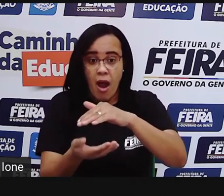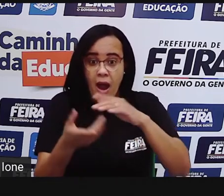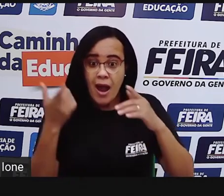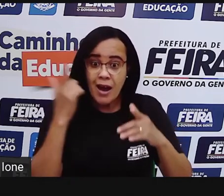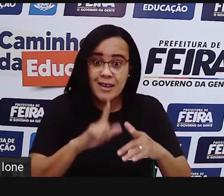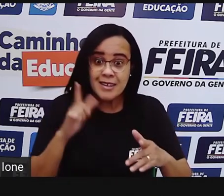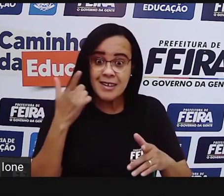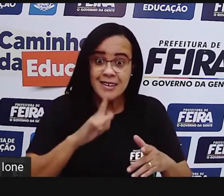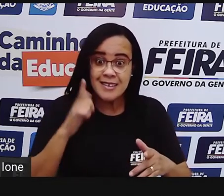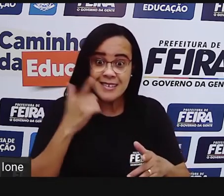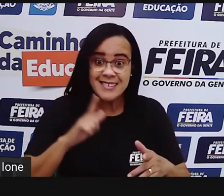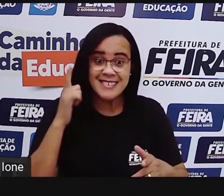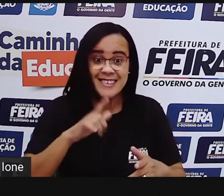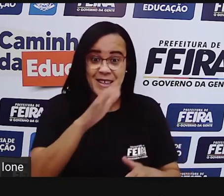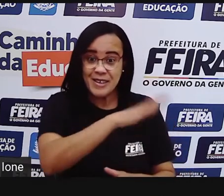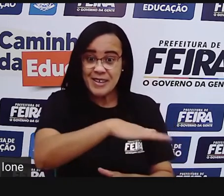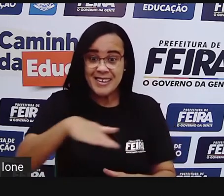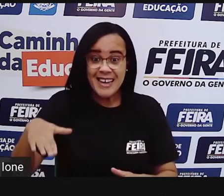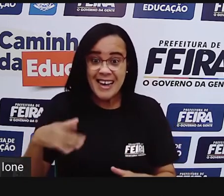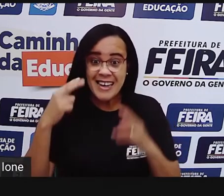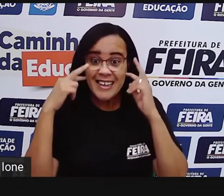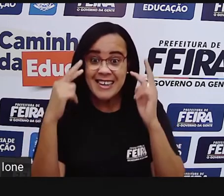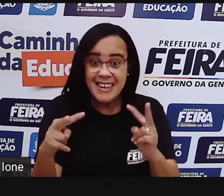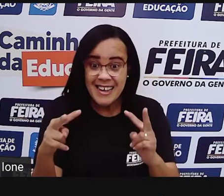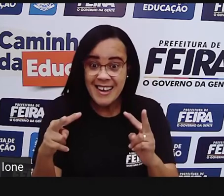só, meninada! A água não